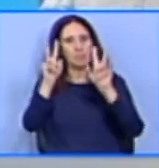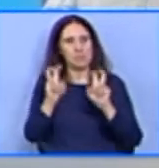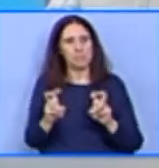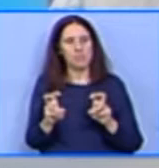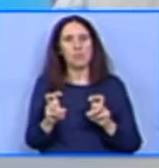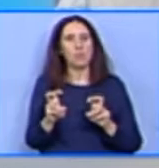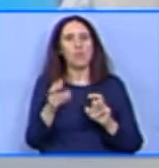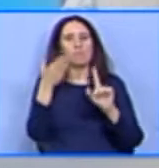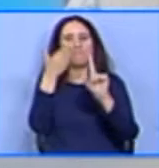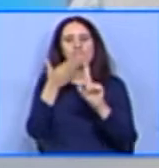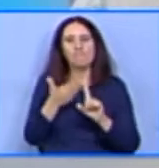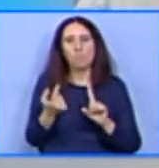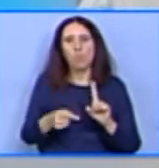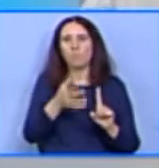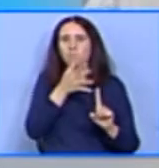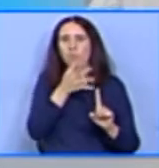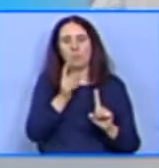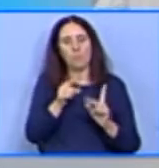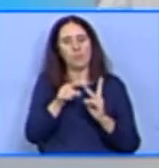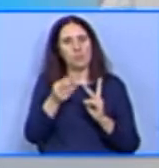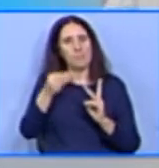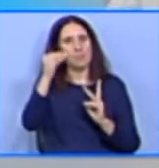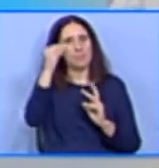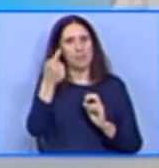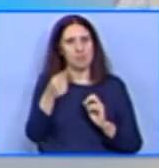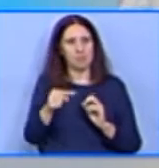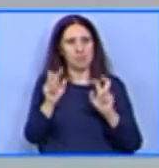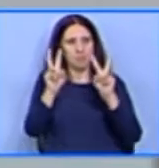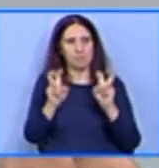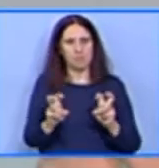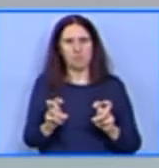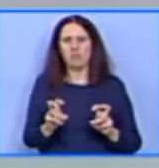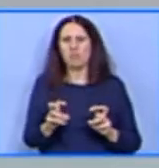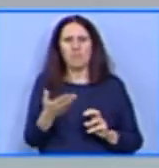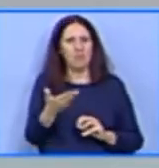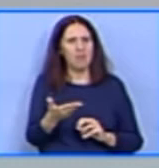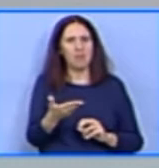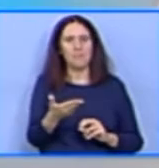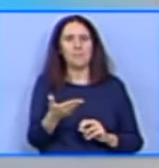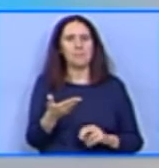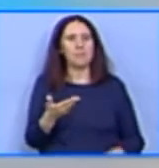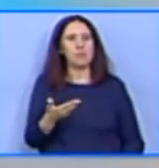apresenta só os argumentos, mas desenvolve já essa temática. Também há variadíssimos